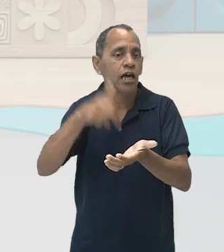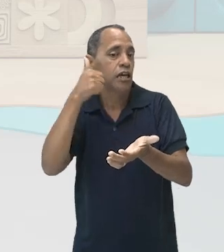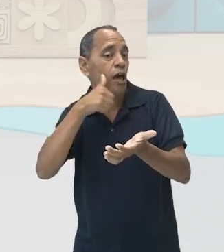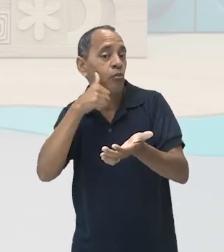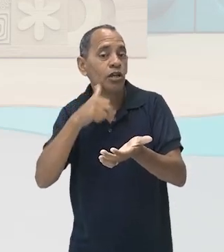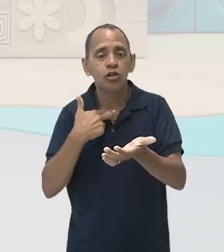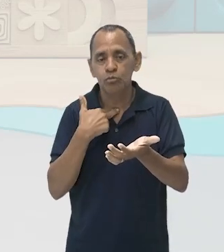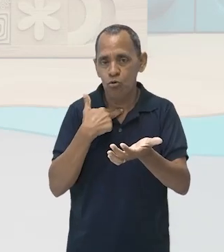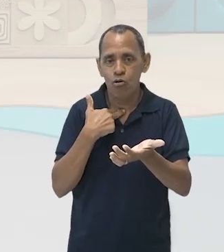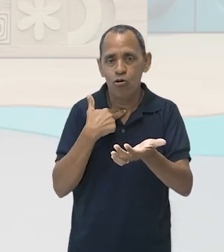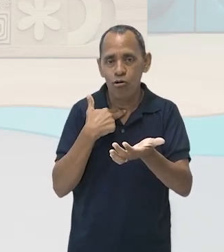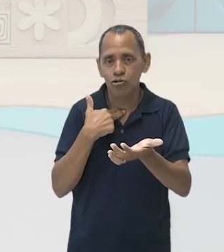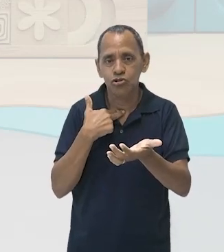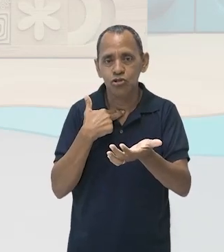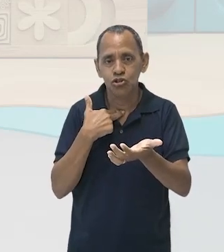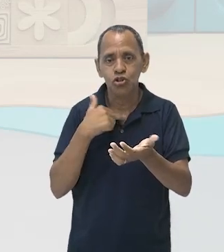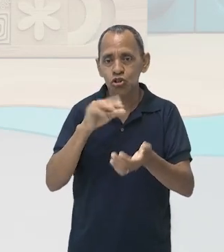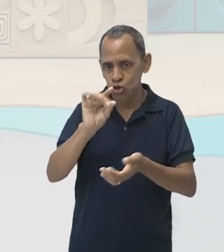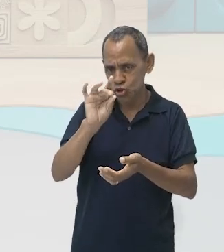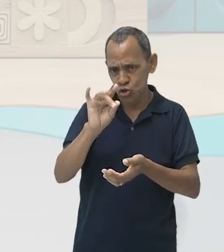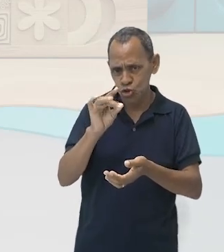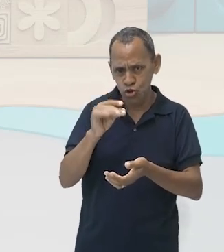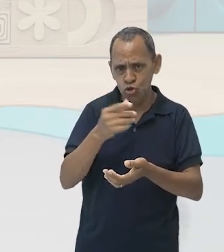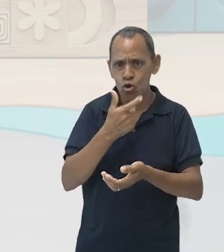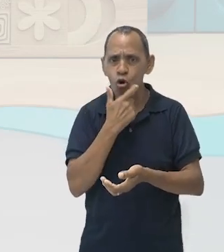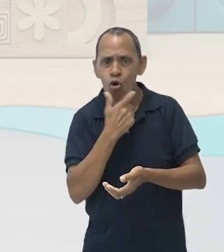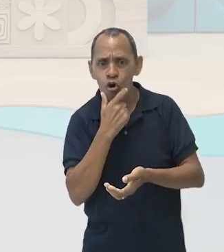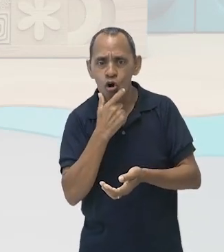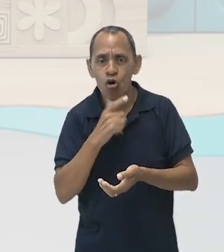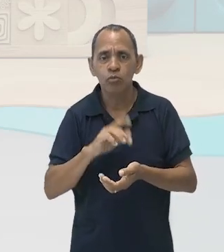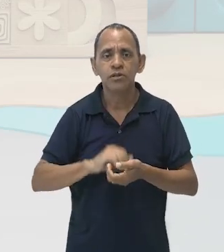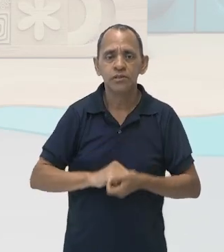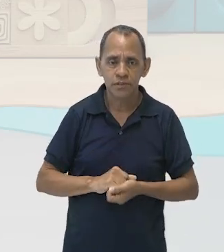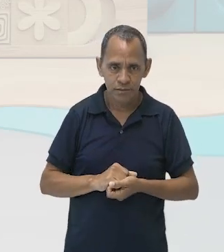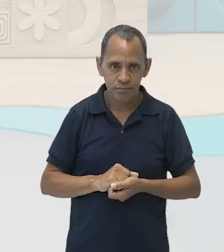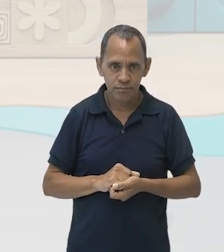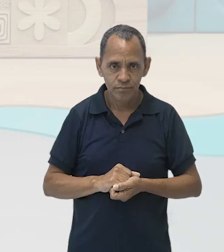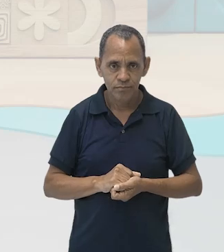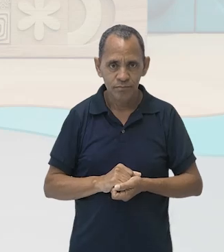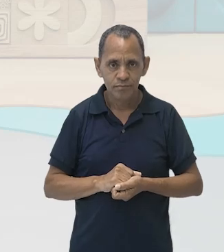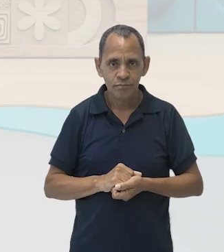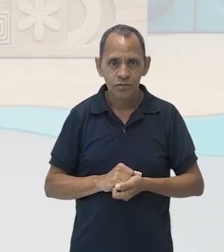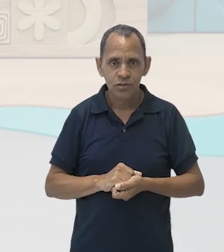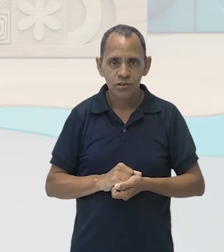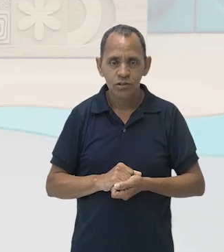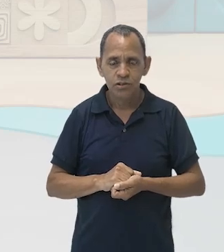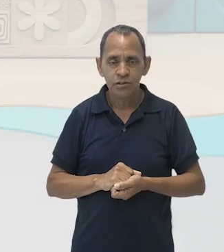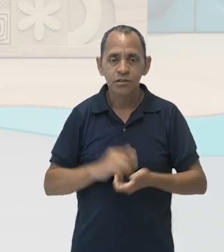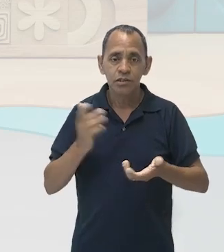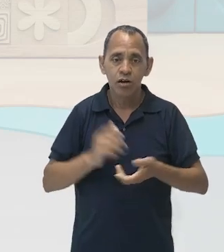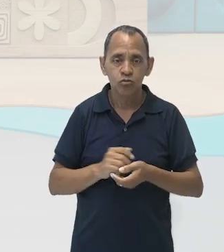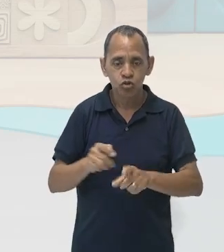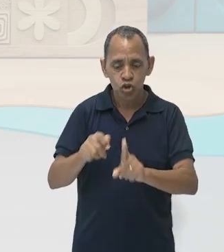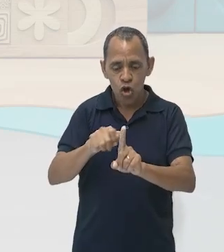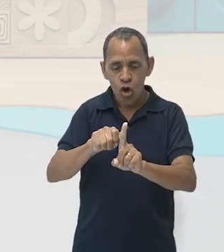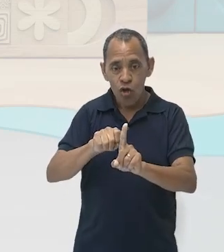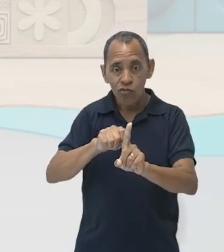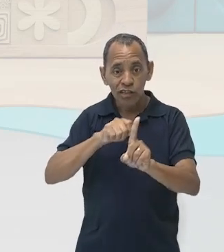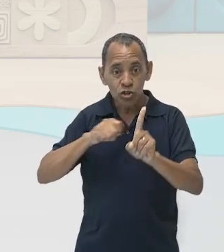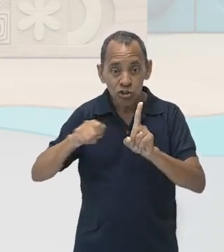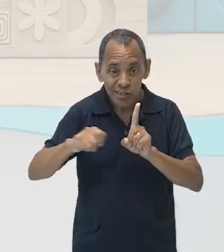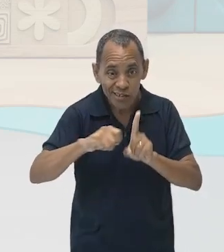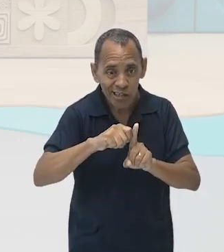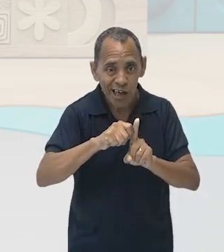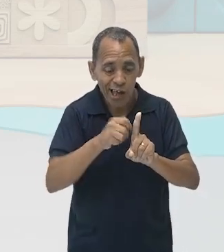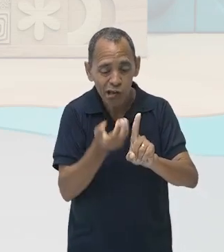mais masculino, e além disso, marginalizam essa dança como se fosse uma